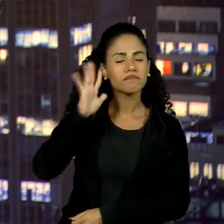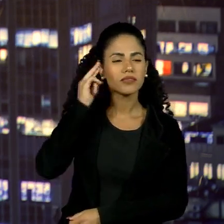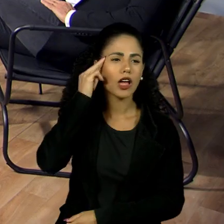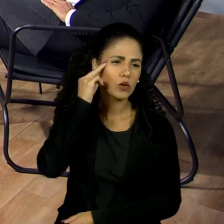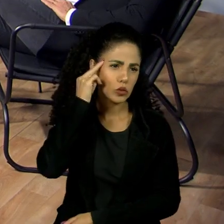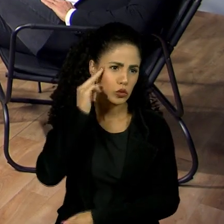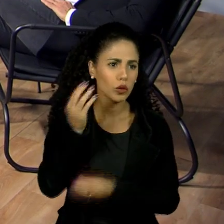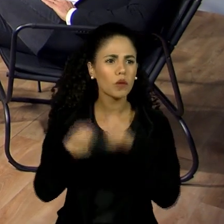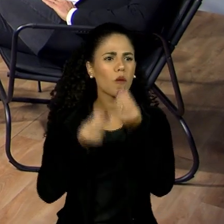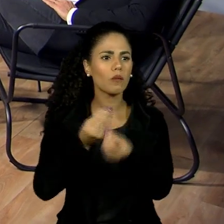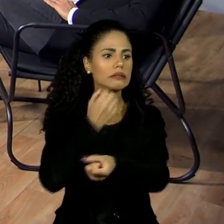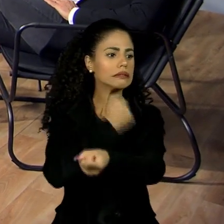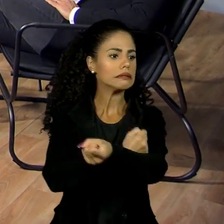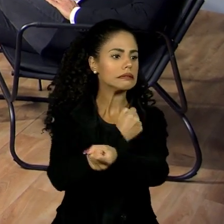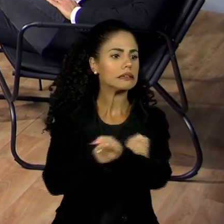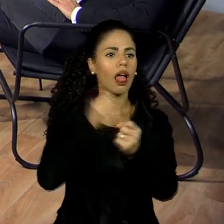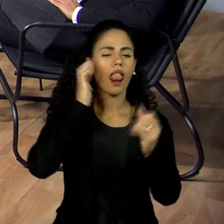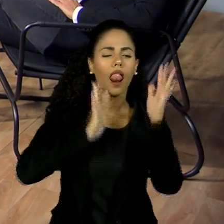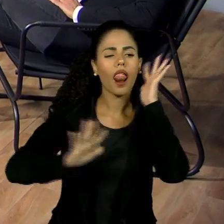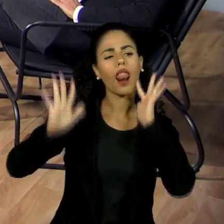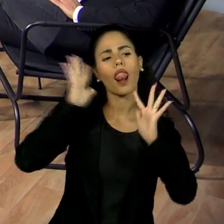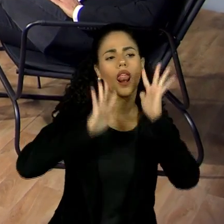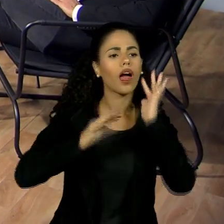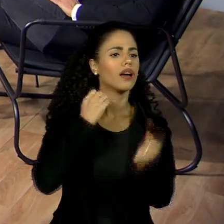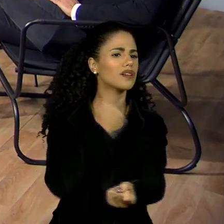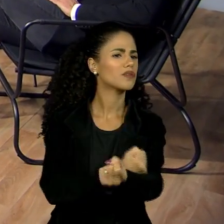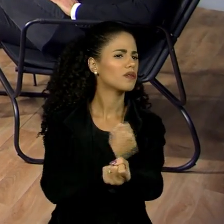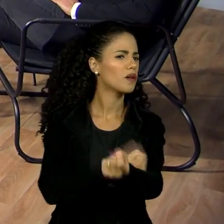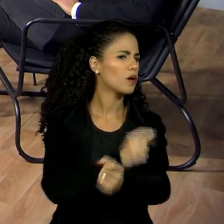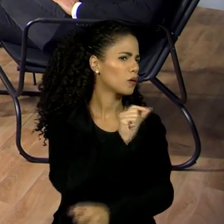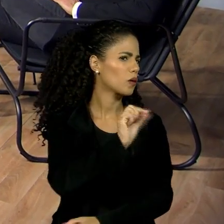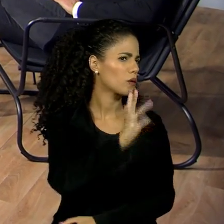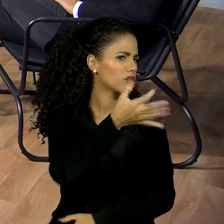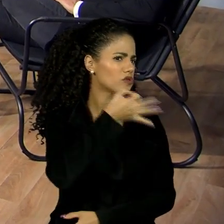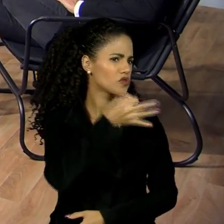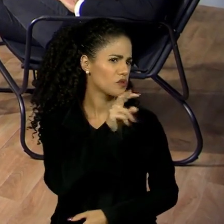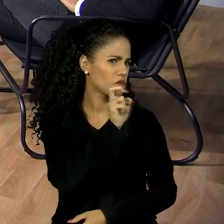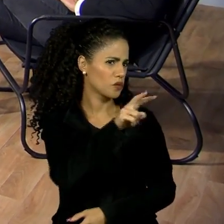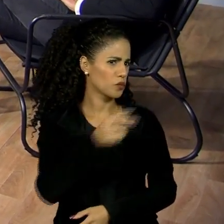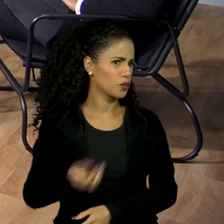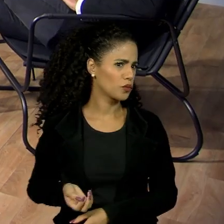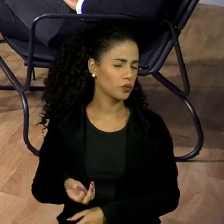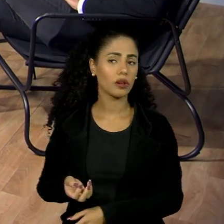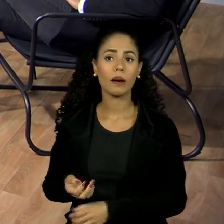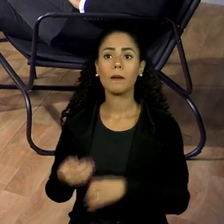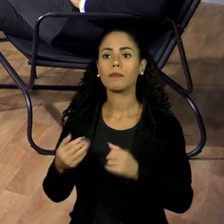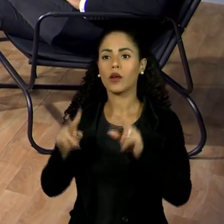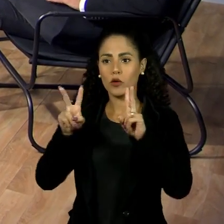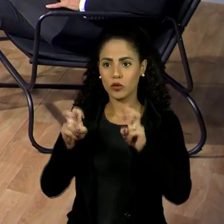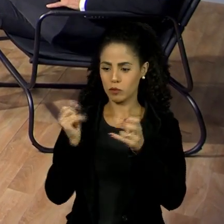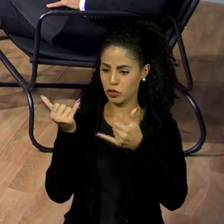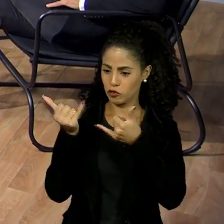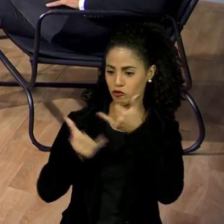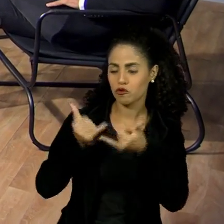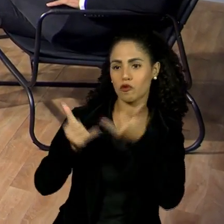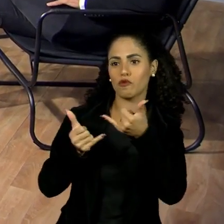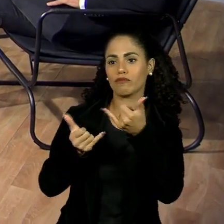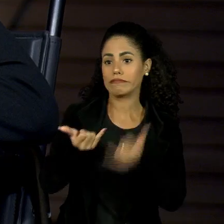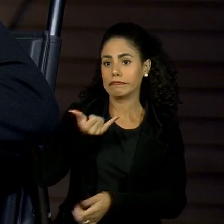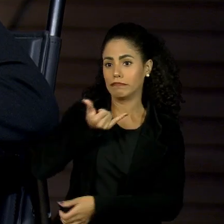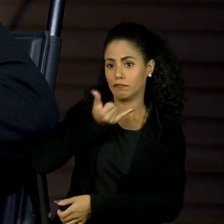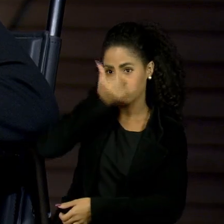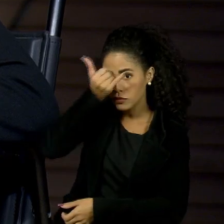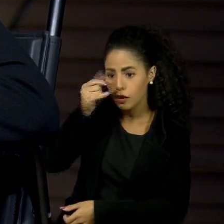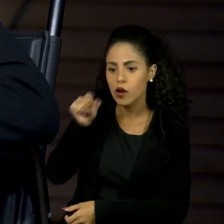ao vício? O que leva ao vício desses comentários todos que a gente ouviu aí? Quando a gente fala de jogo de azar, a gente fala muito das